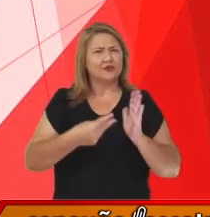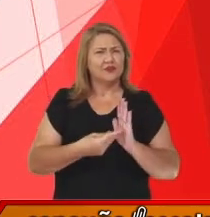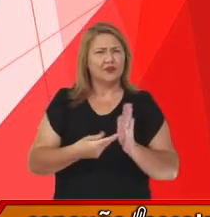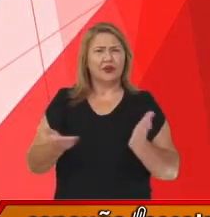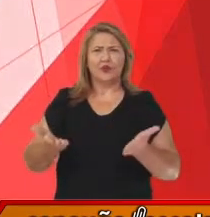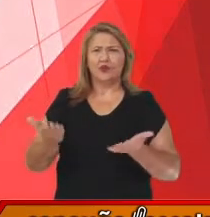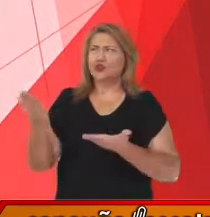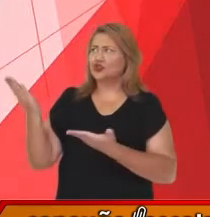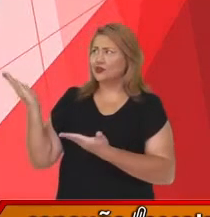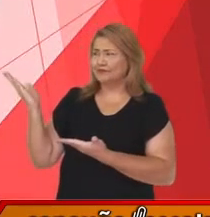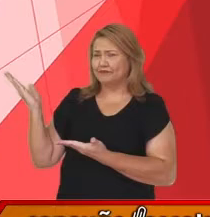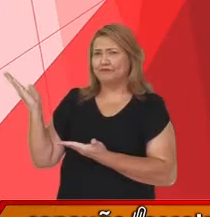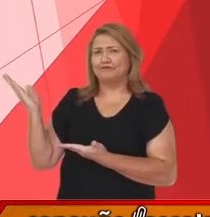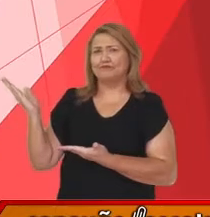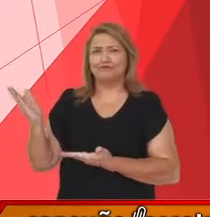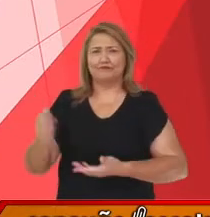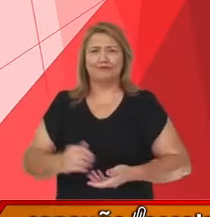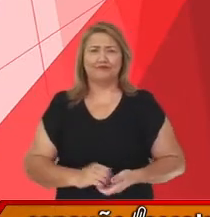mundo hoje.